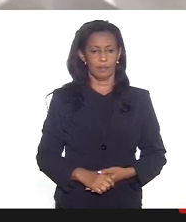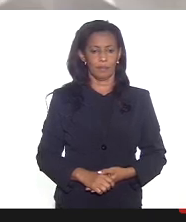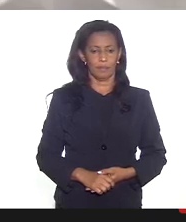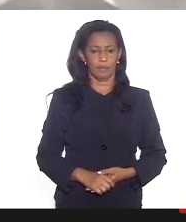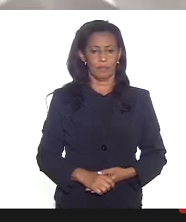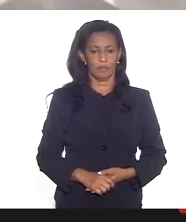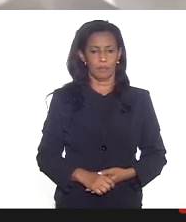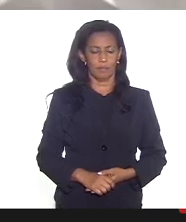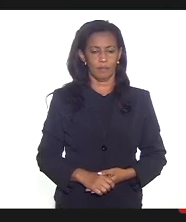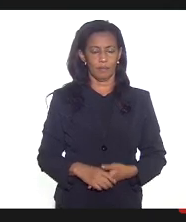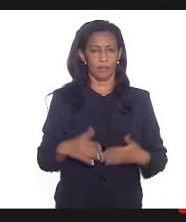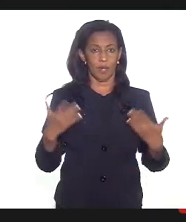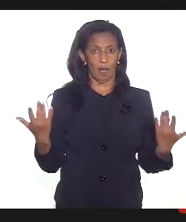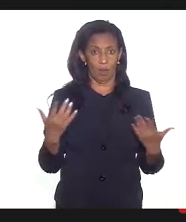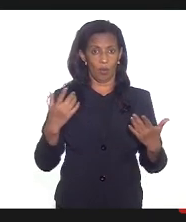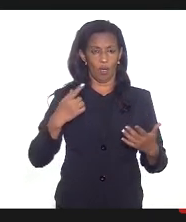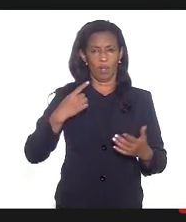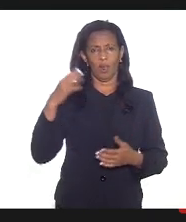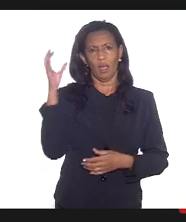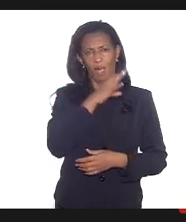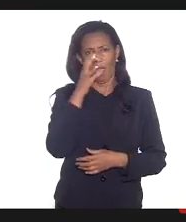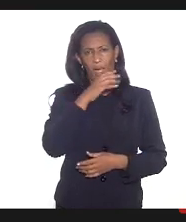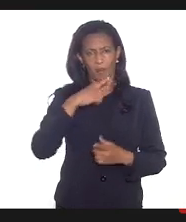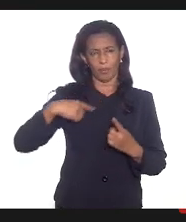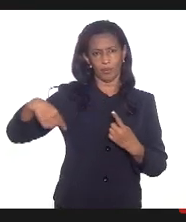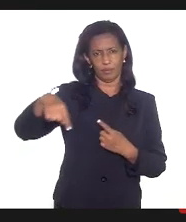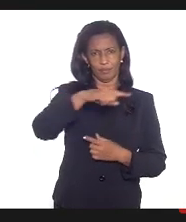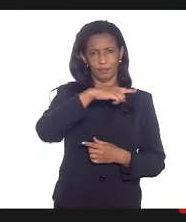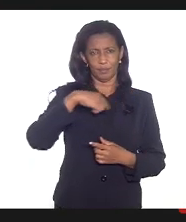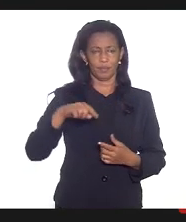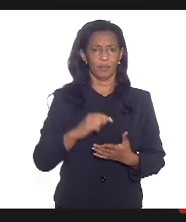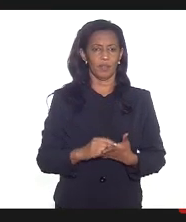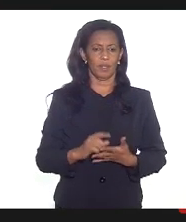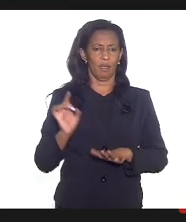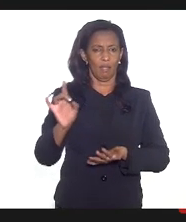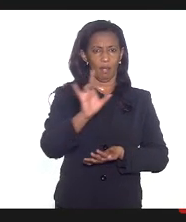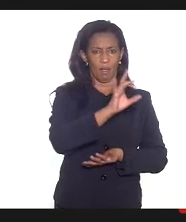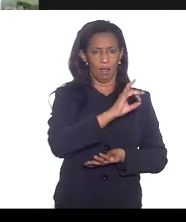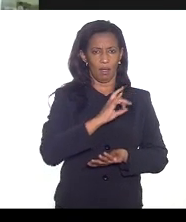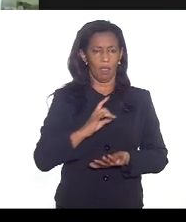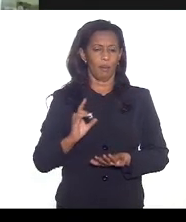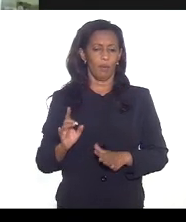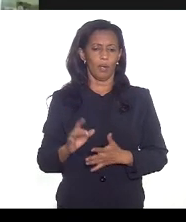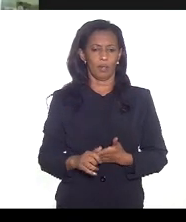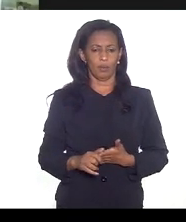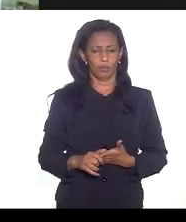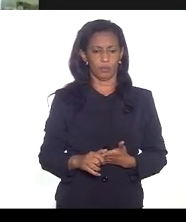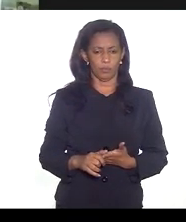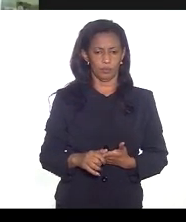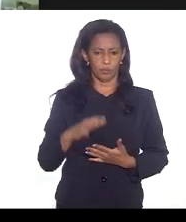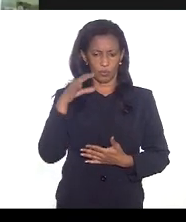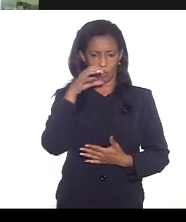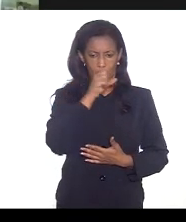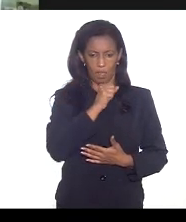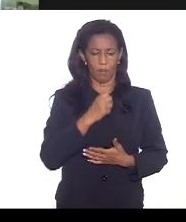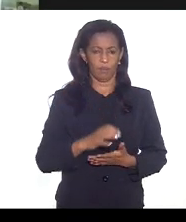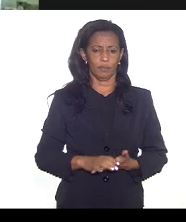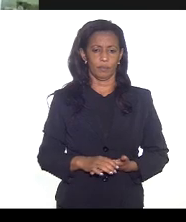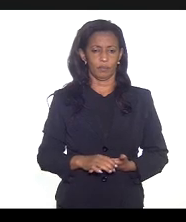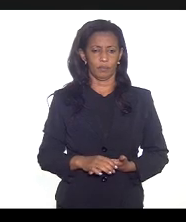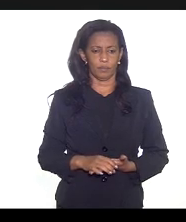de manifestações ainda que rápida e começando pela Doutora morena depois Doutora Márcia gostosa Dr